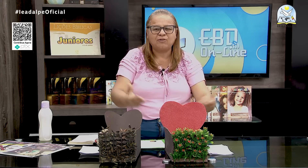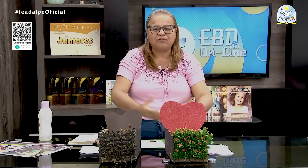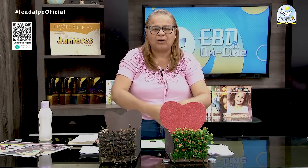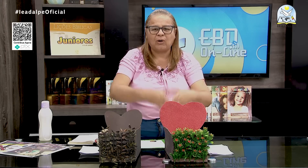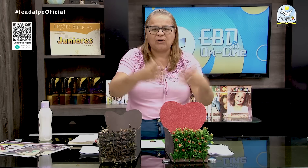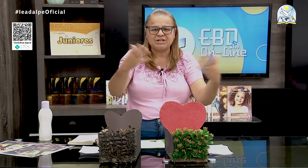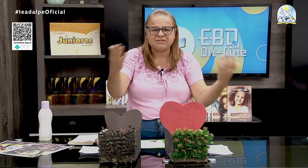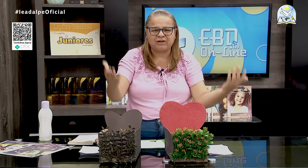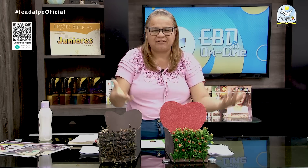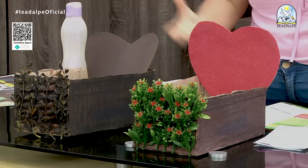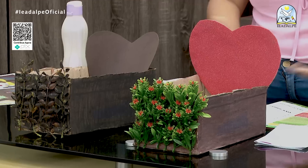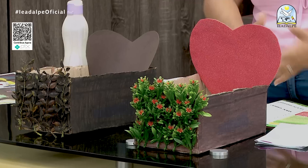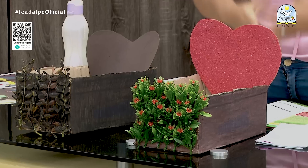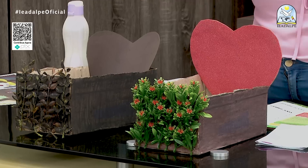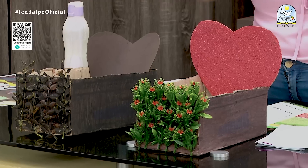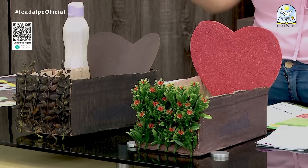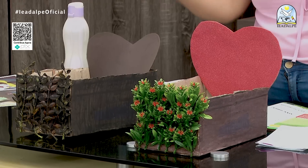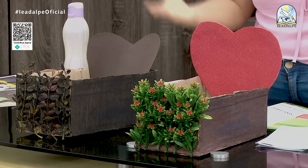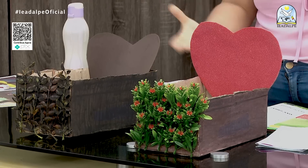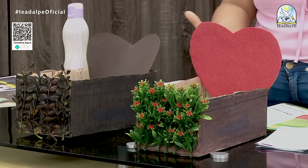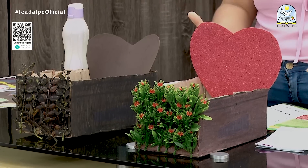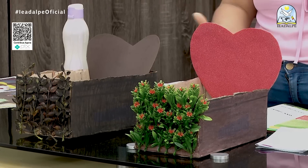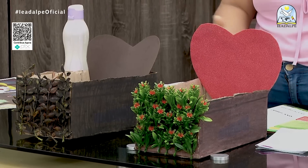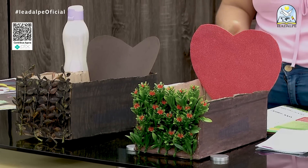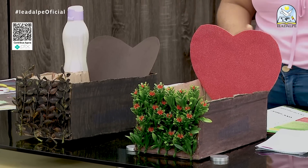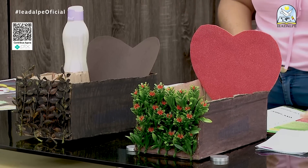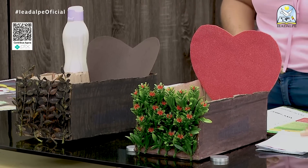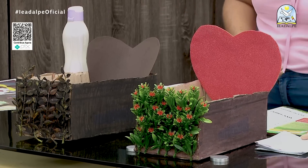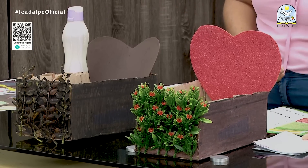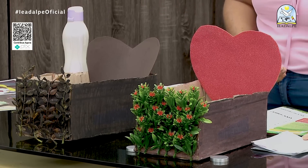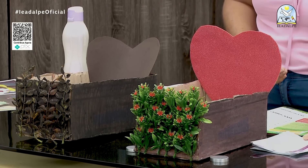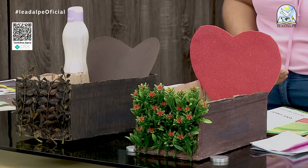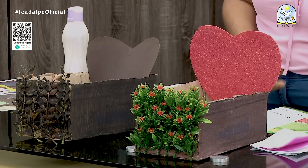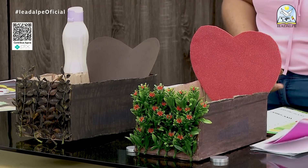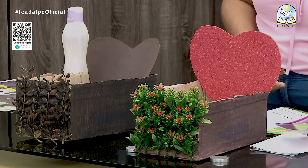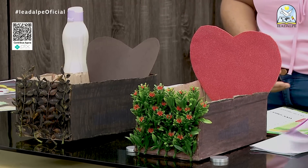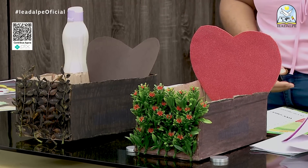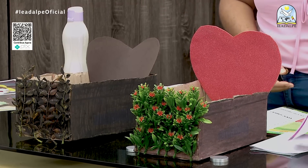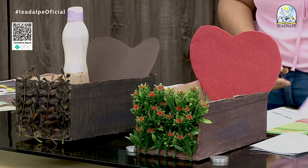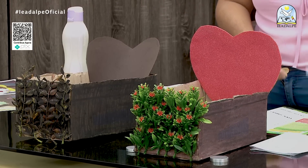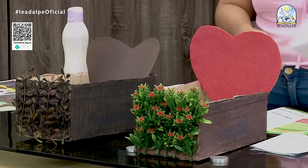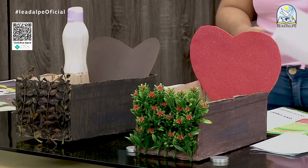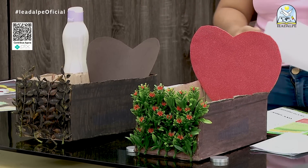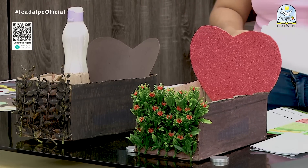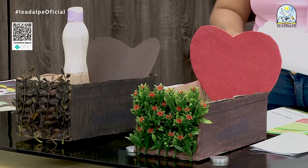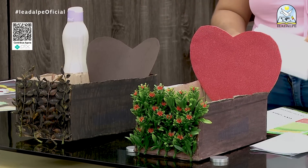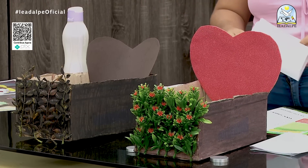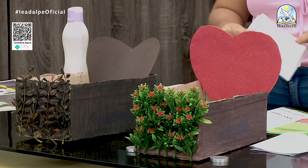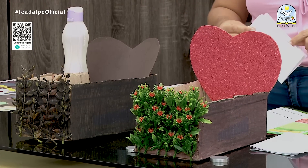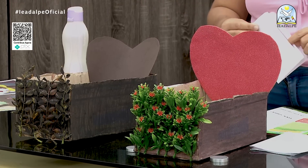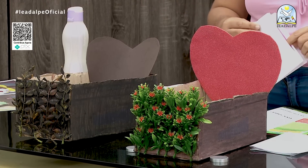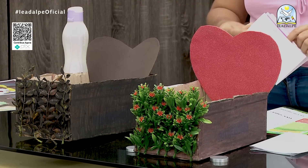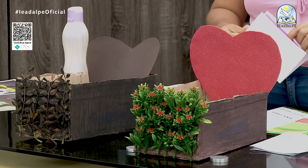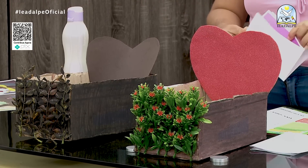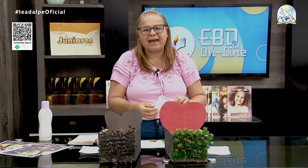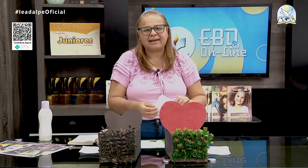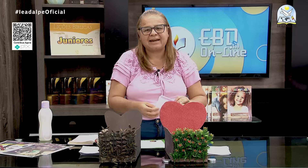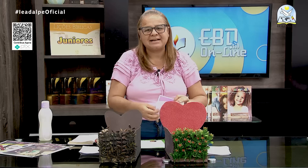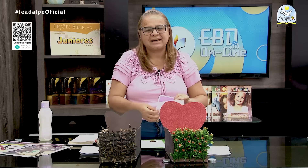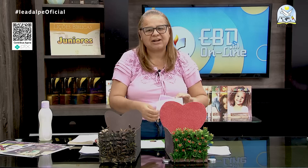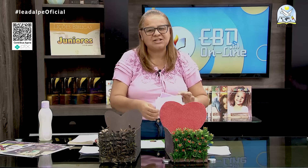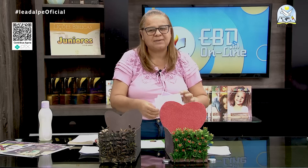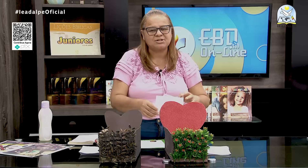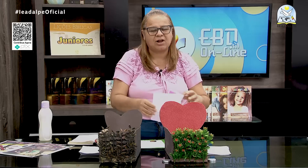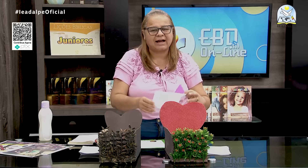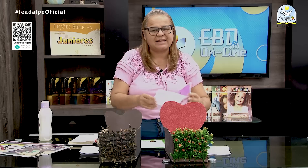com flores folha verde o coração tá bem bonito e o que é que o professor pode fazer o professor pode colocar né O que